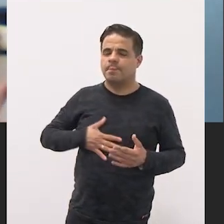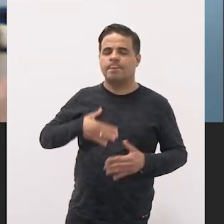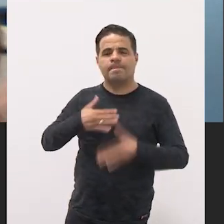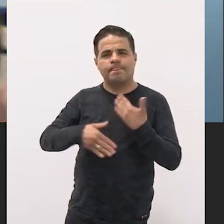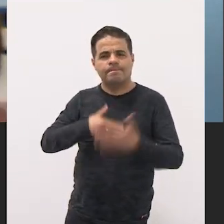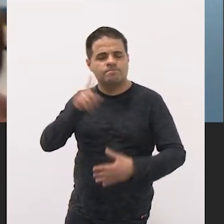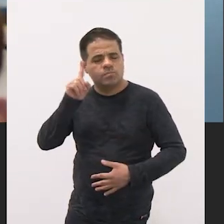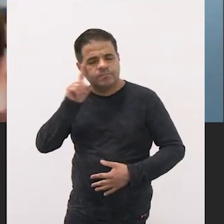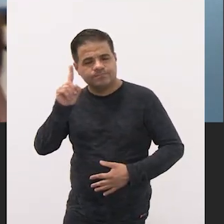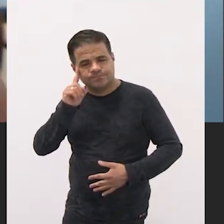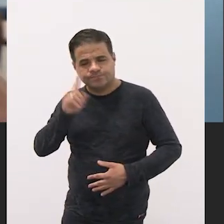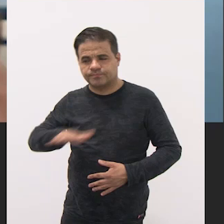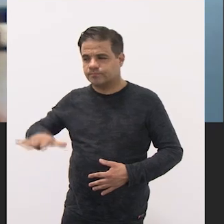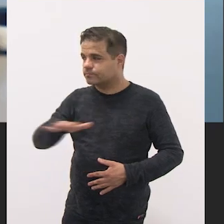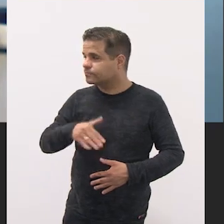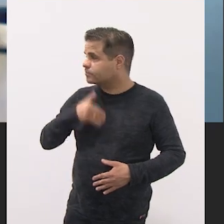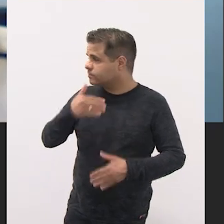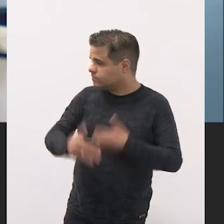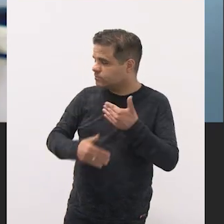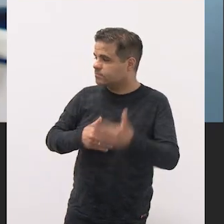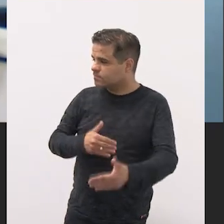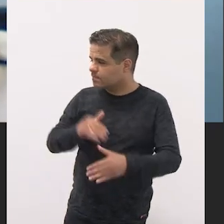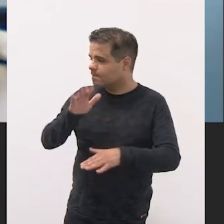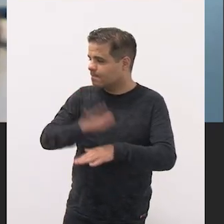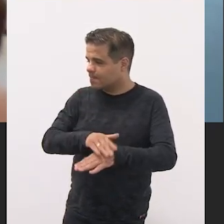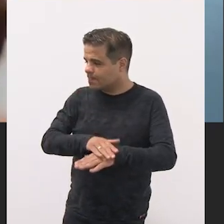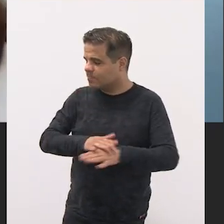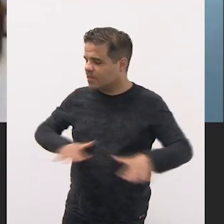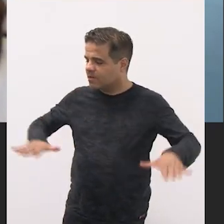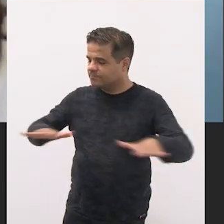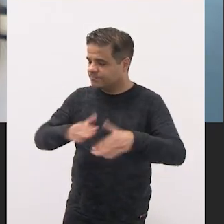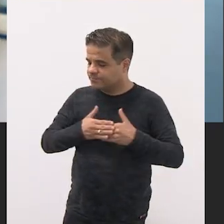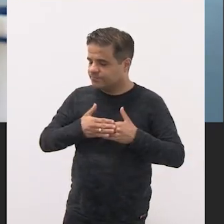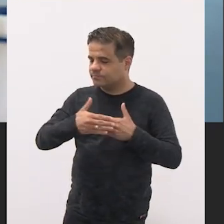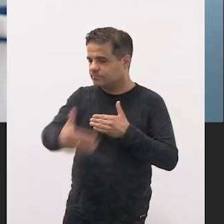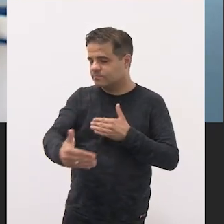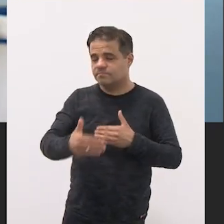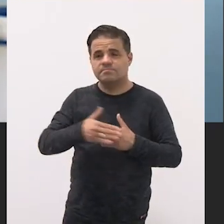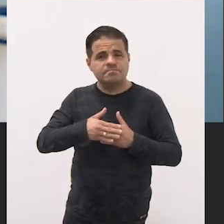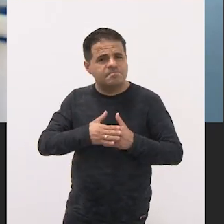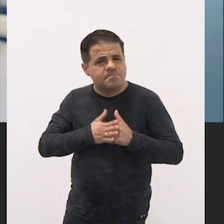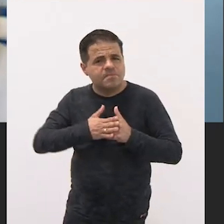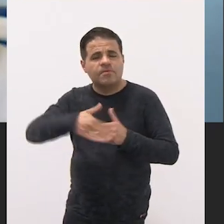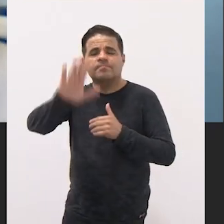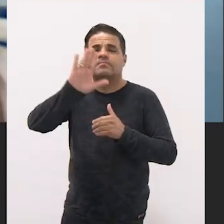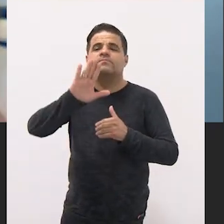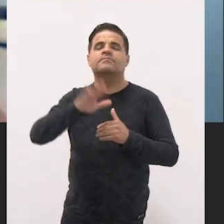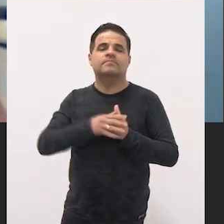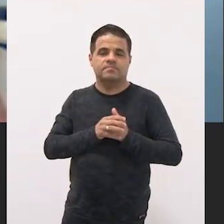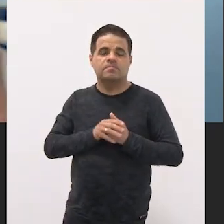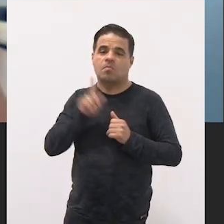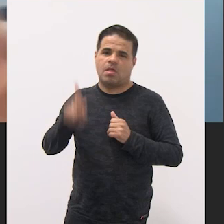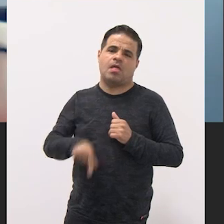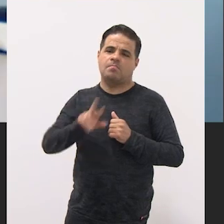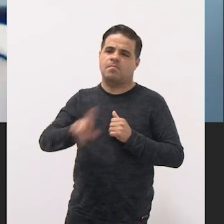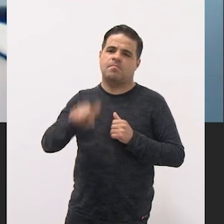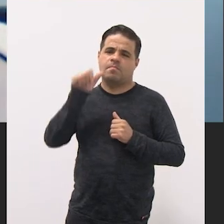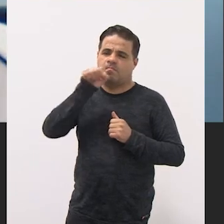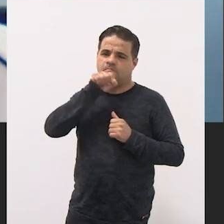cotidiano, então, com quem ela contava? Quem é a que mais a ouvia? Então, é a mãe.